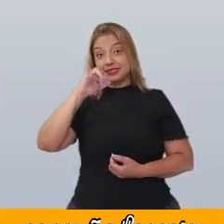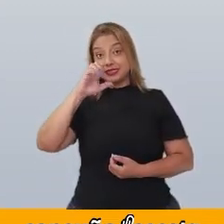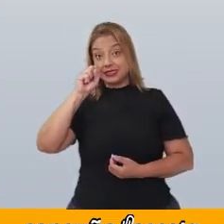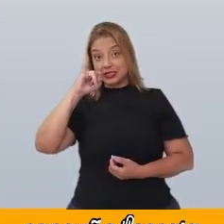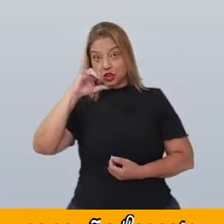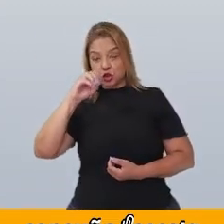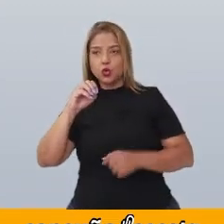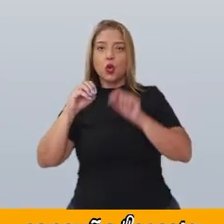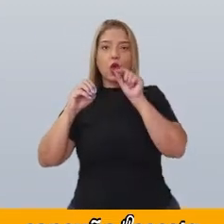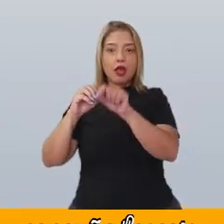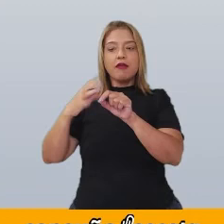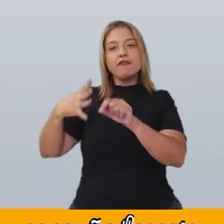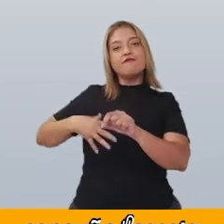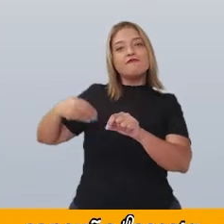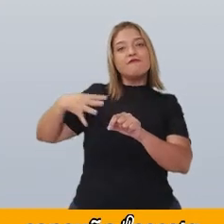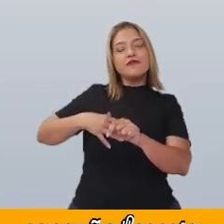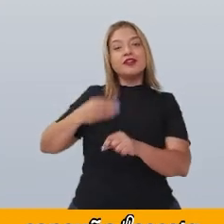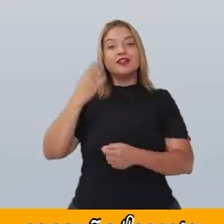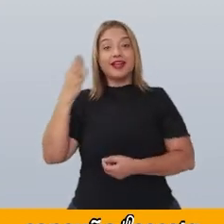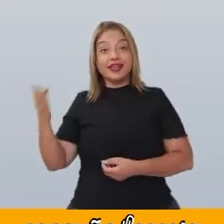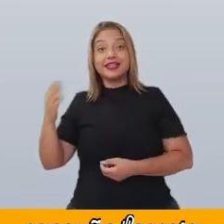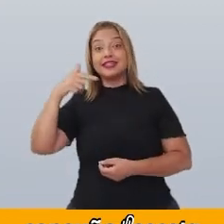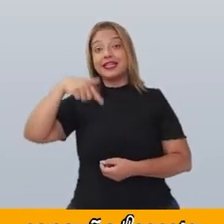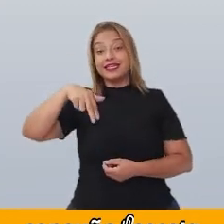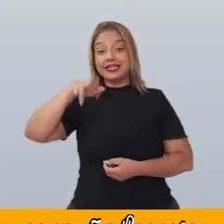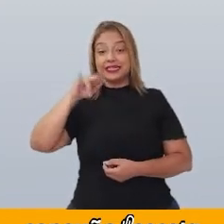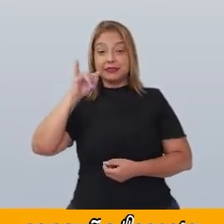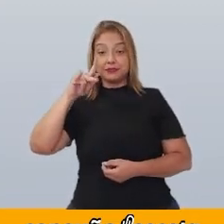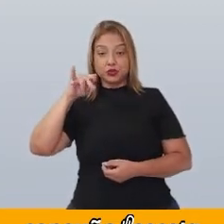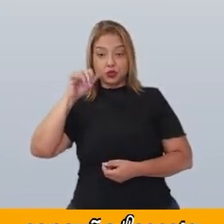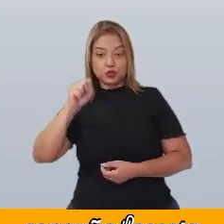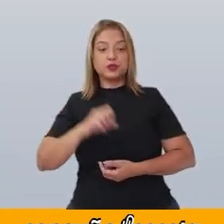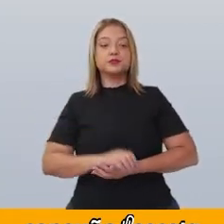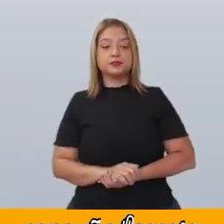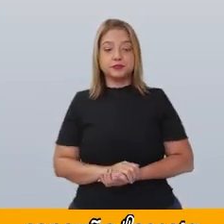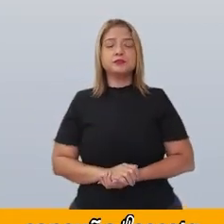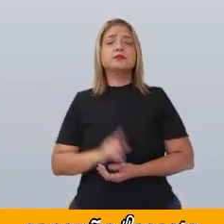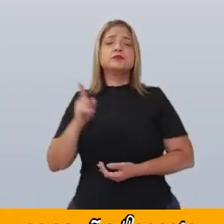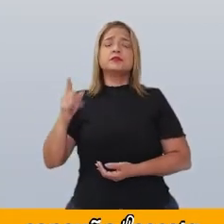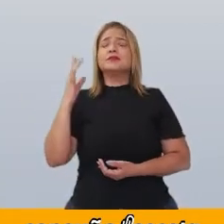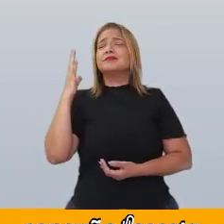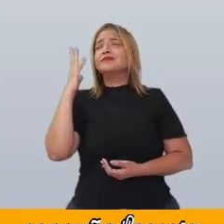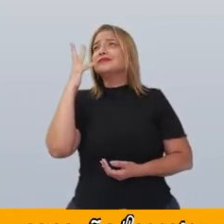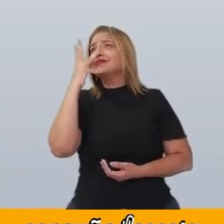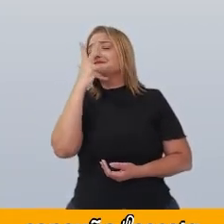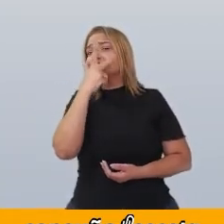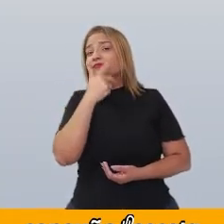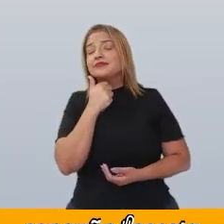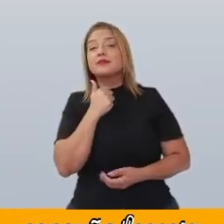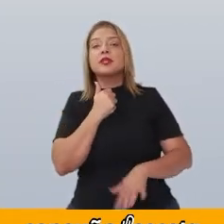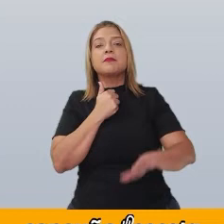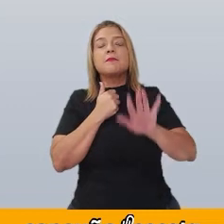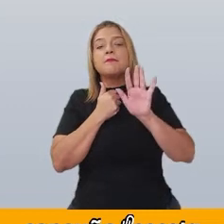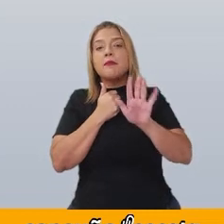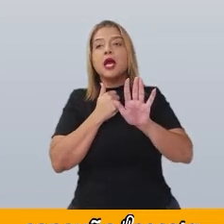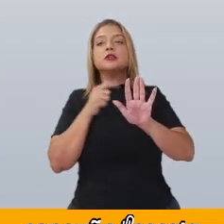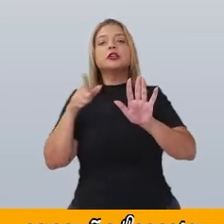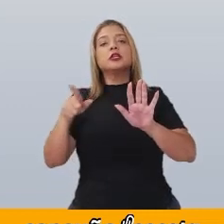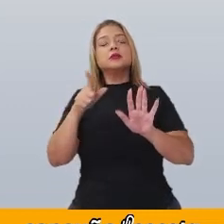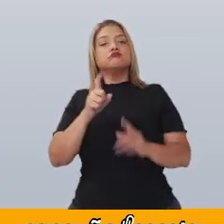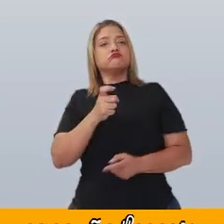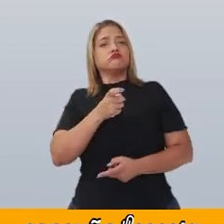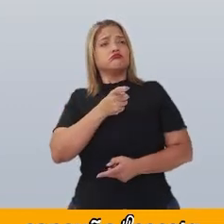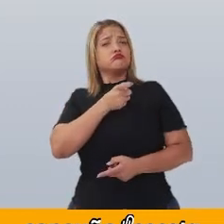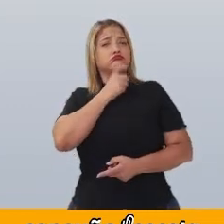rio Quipsos. Era lindo, porém tinha um modo frio e egoísta de